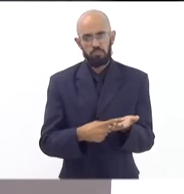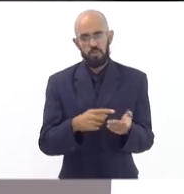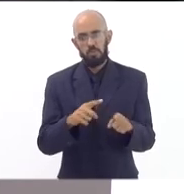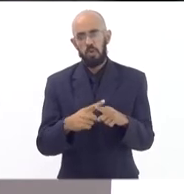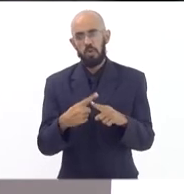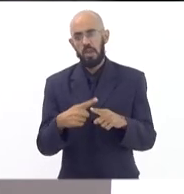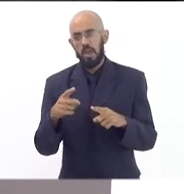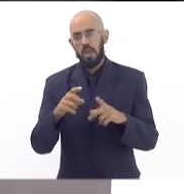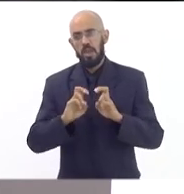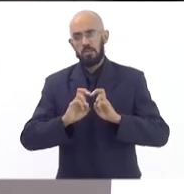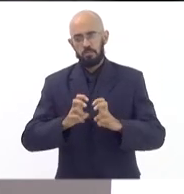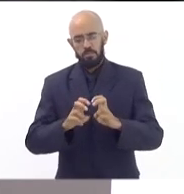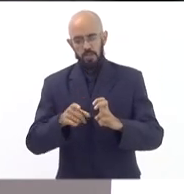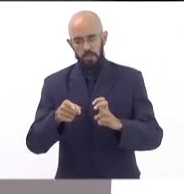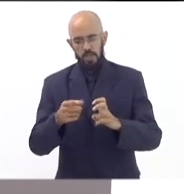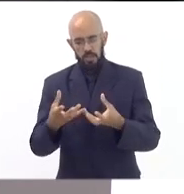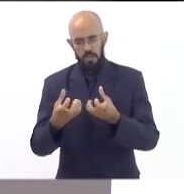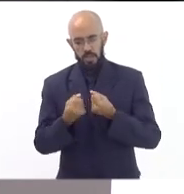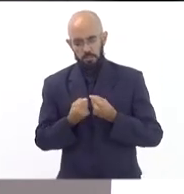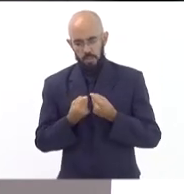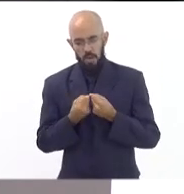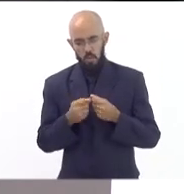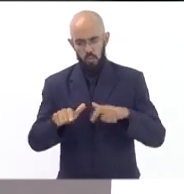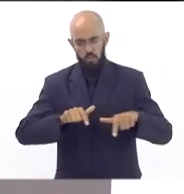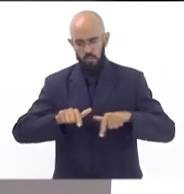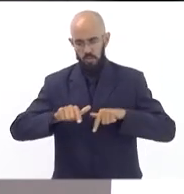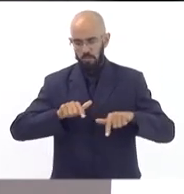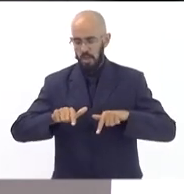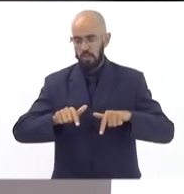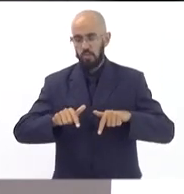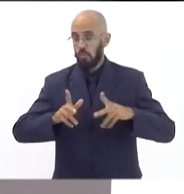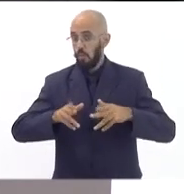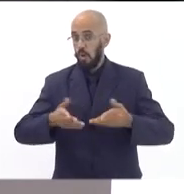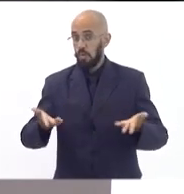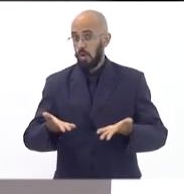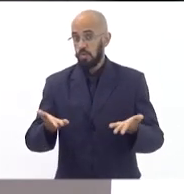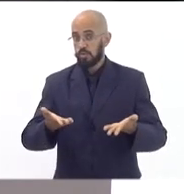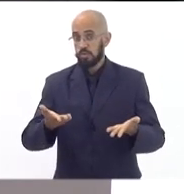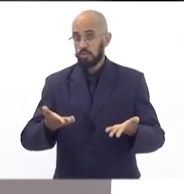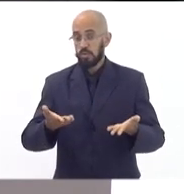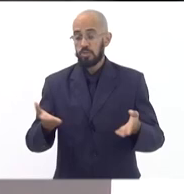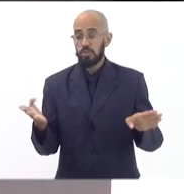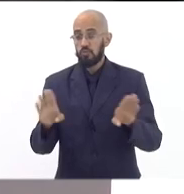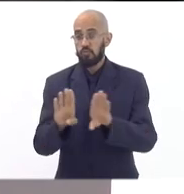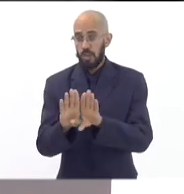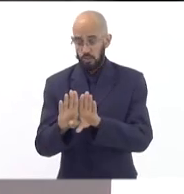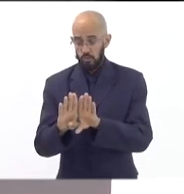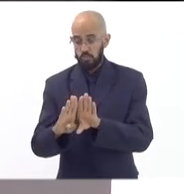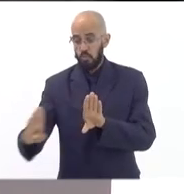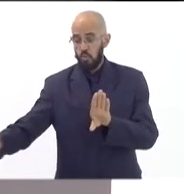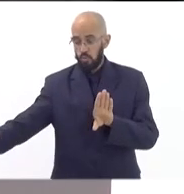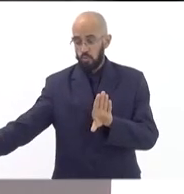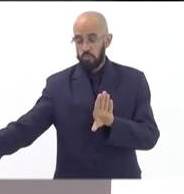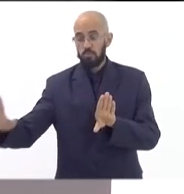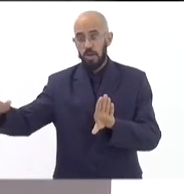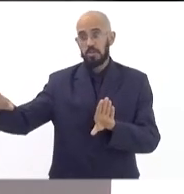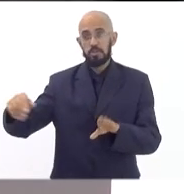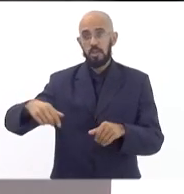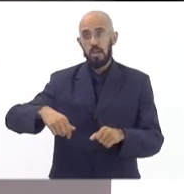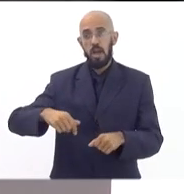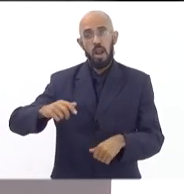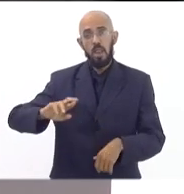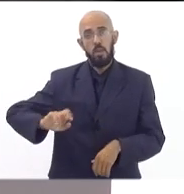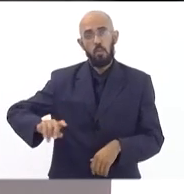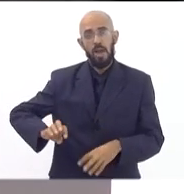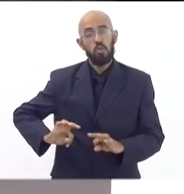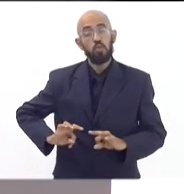SuperVia recebeu a concessão da forma que ela está hoje então a gente fecha os muros mas a concessão não é murada